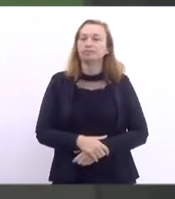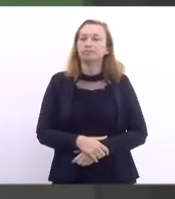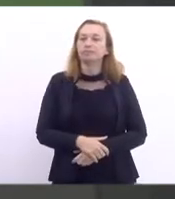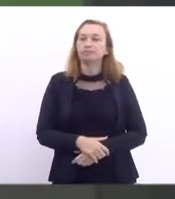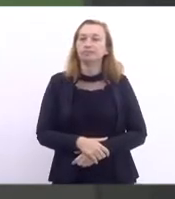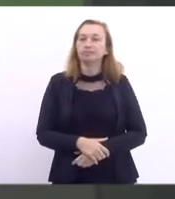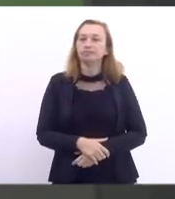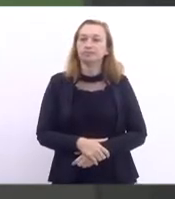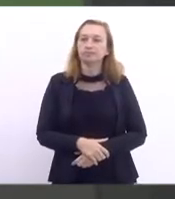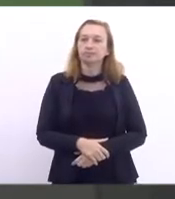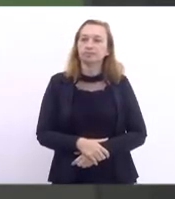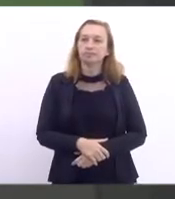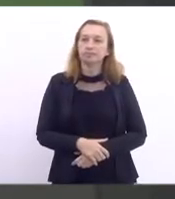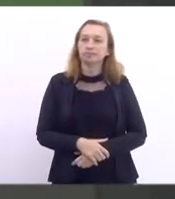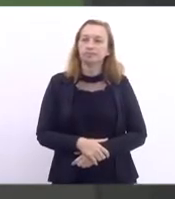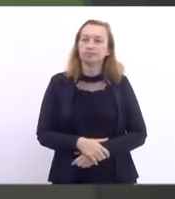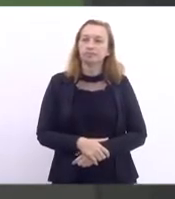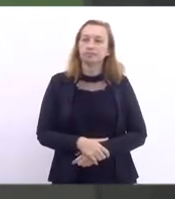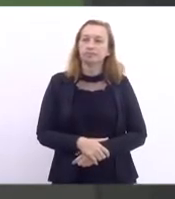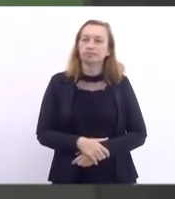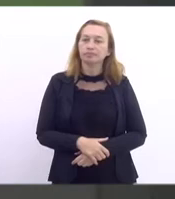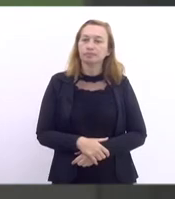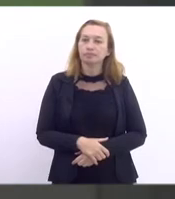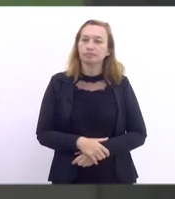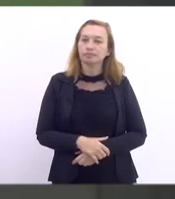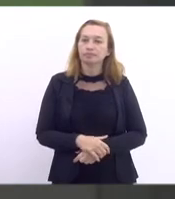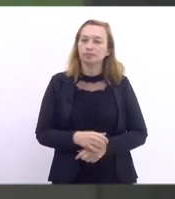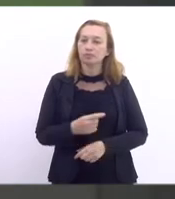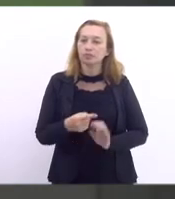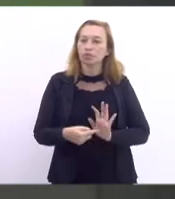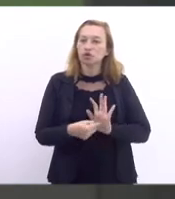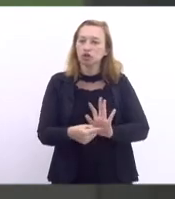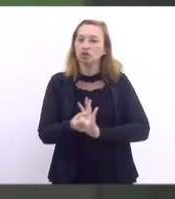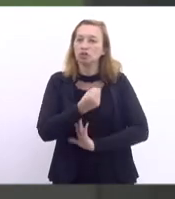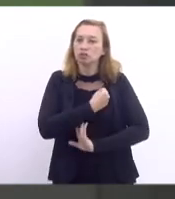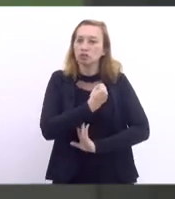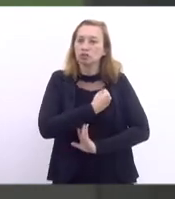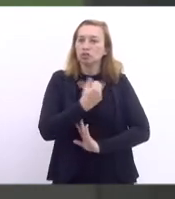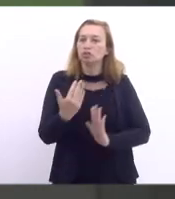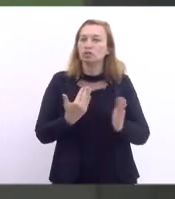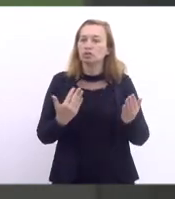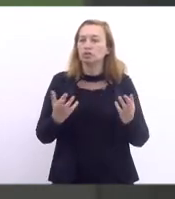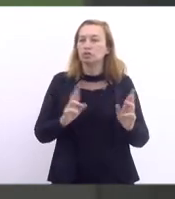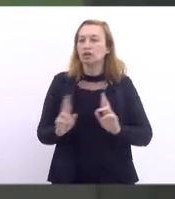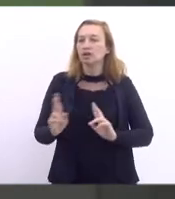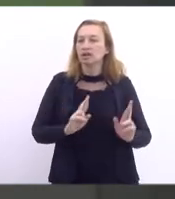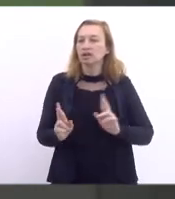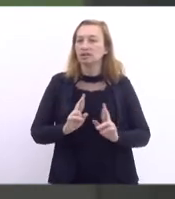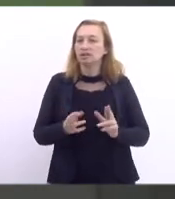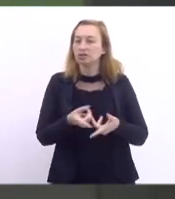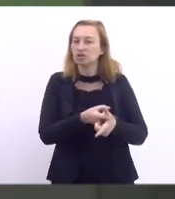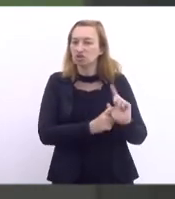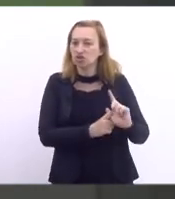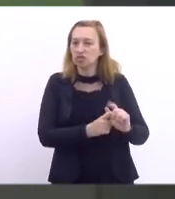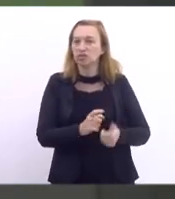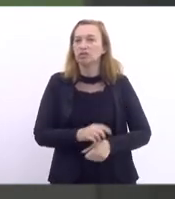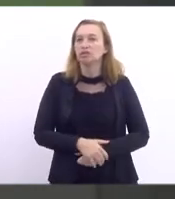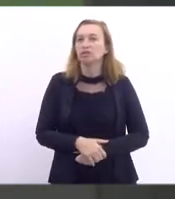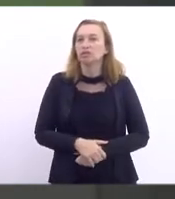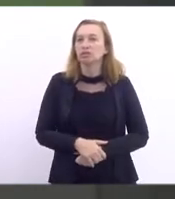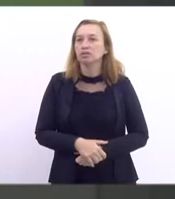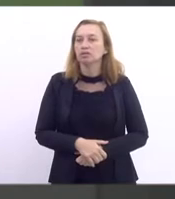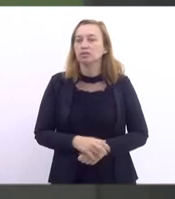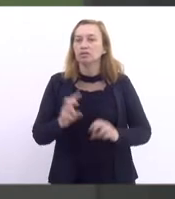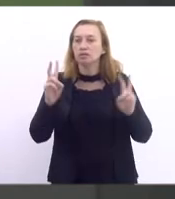eu vou ele ficou um pouquinho maior porque eu vou apresentar números em relação às amortizações de dívidas a